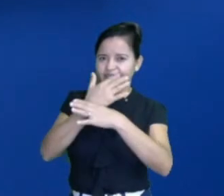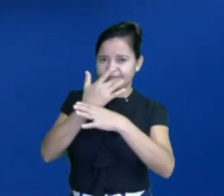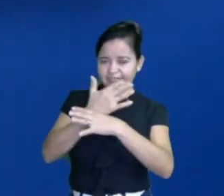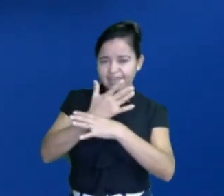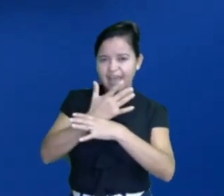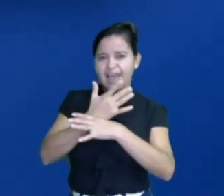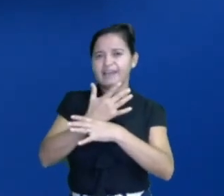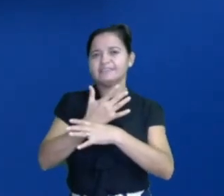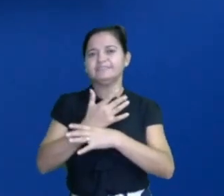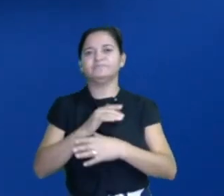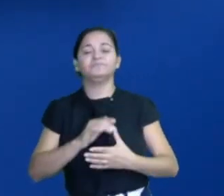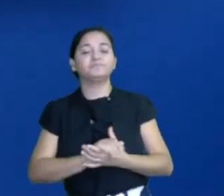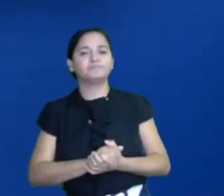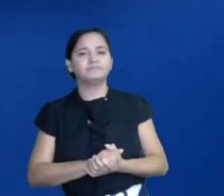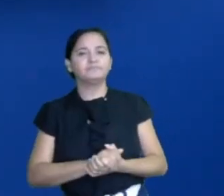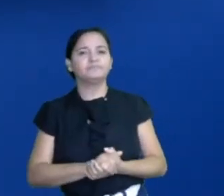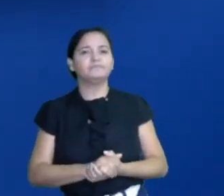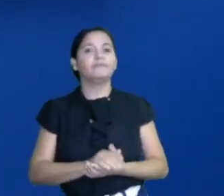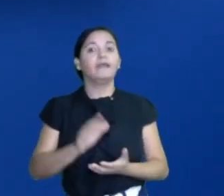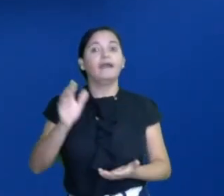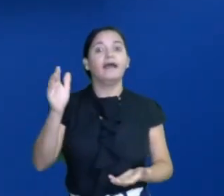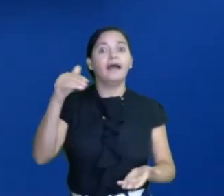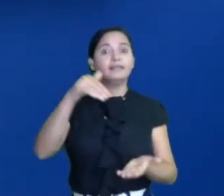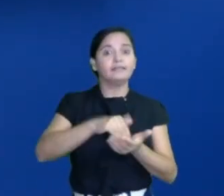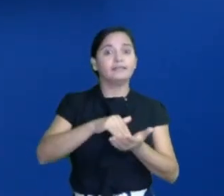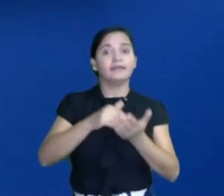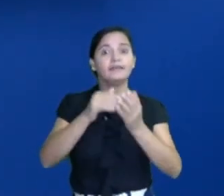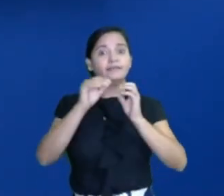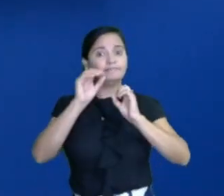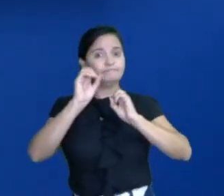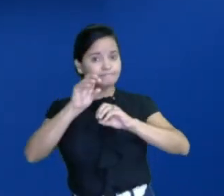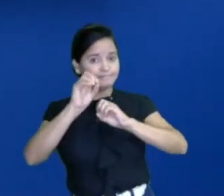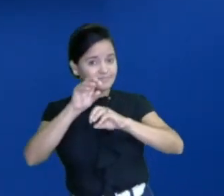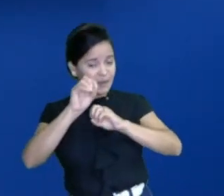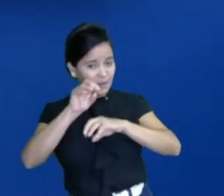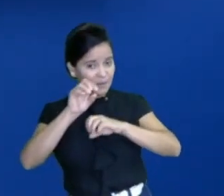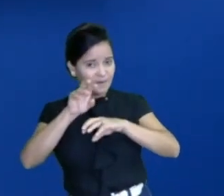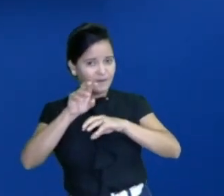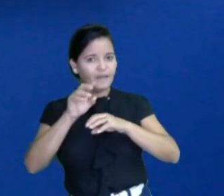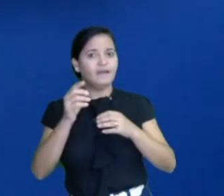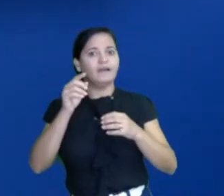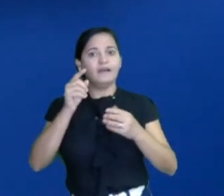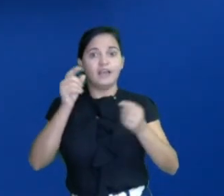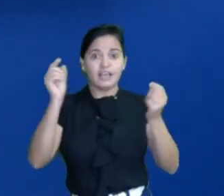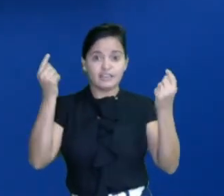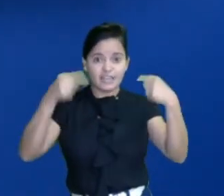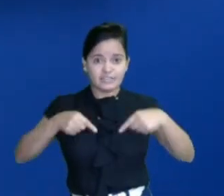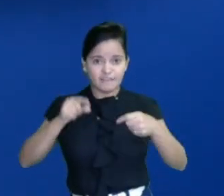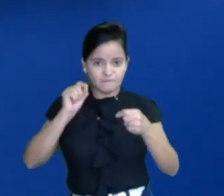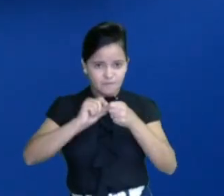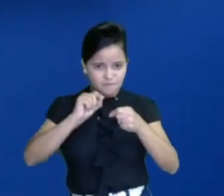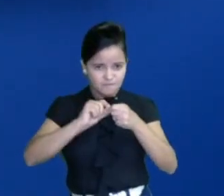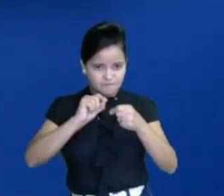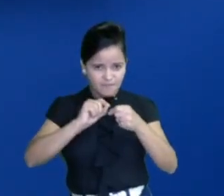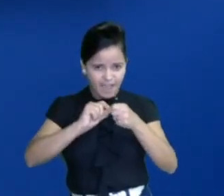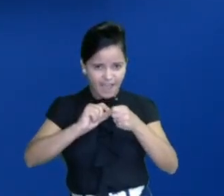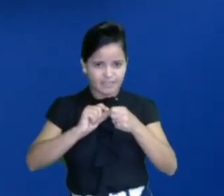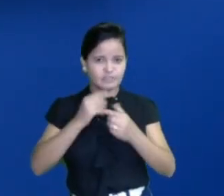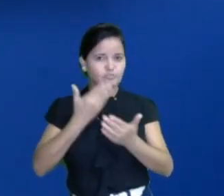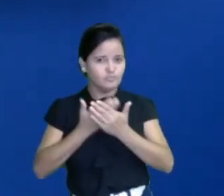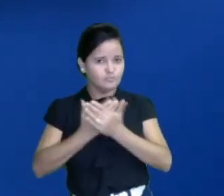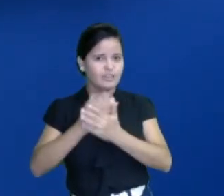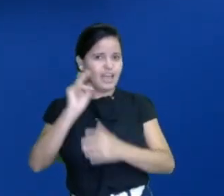próxima aula. Então, ó, não vai me decepcionar. Cumpre o desafio e volta na próxima semana aqui comigo para a gente estudar